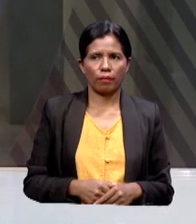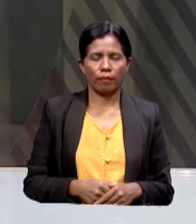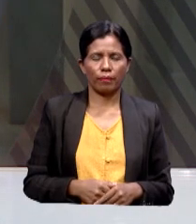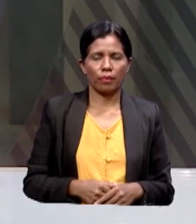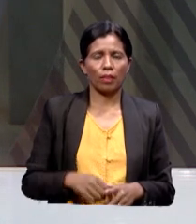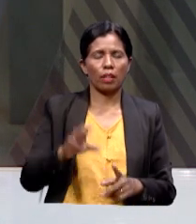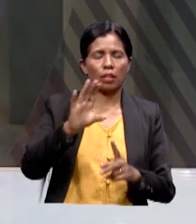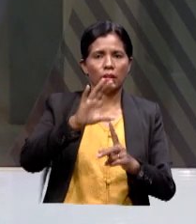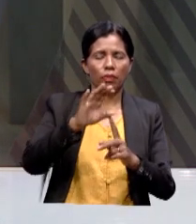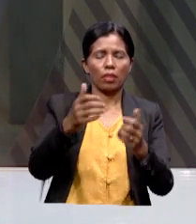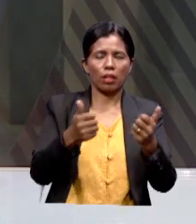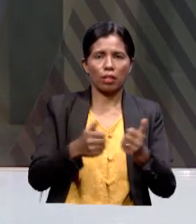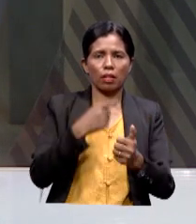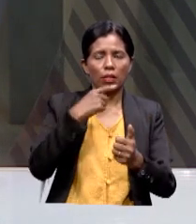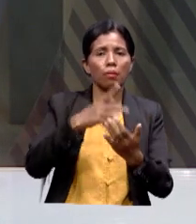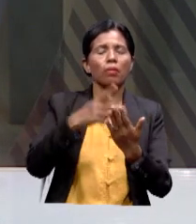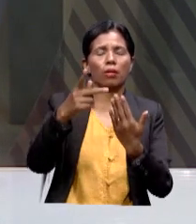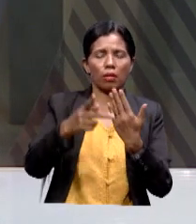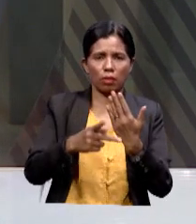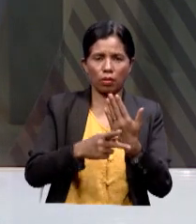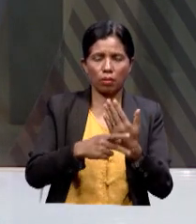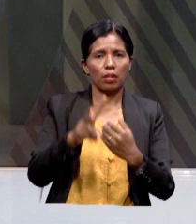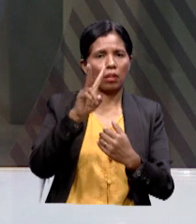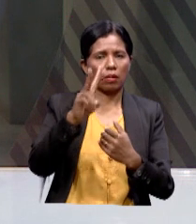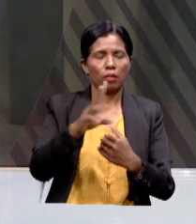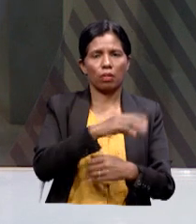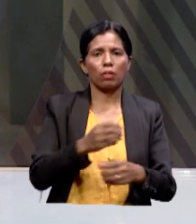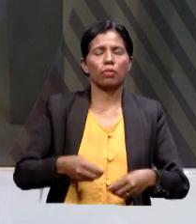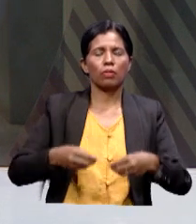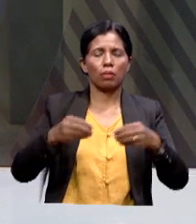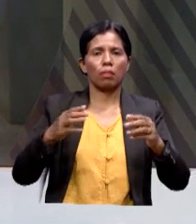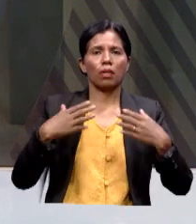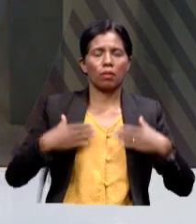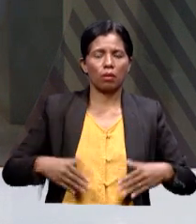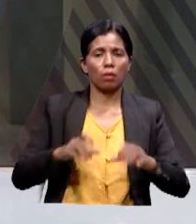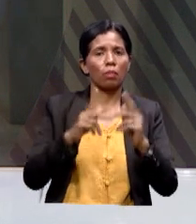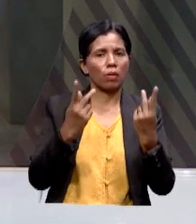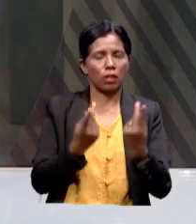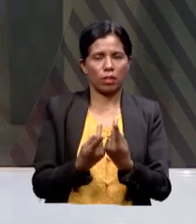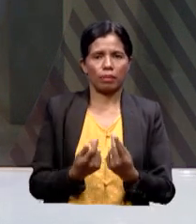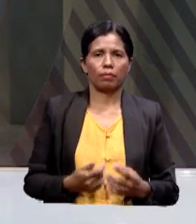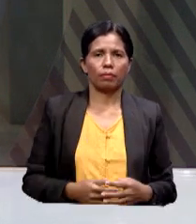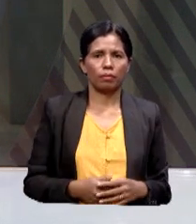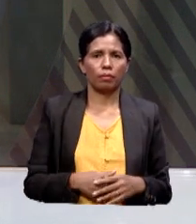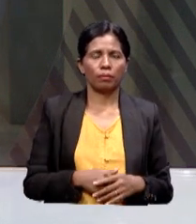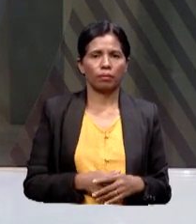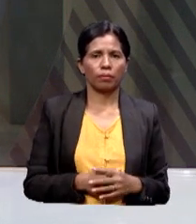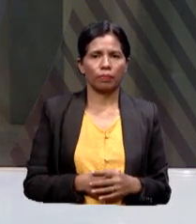CFL de Obrato considera o programa Cesta Básica Fase da Rua Caboclo de da Companhia.